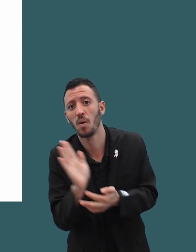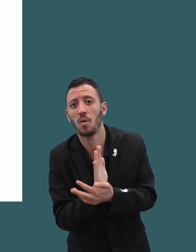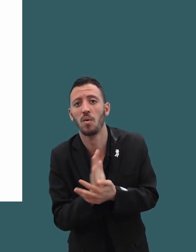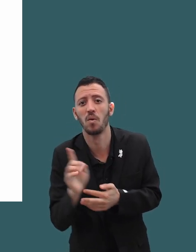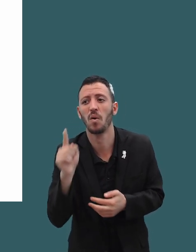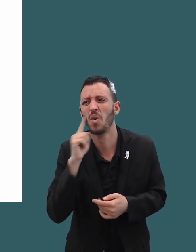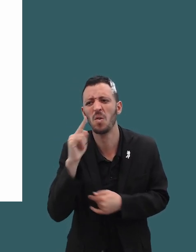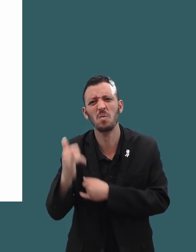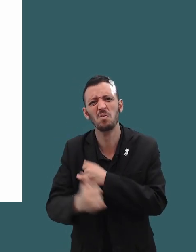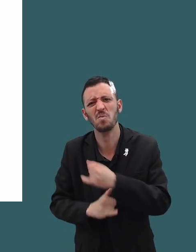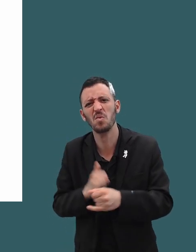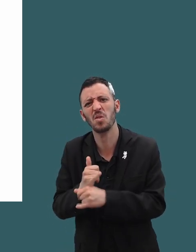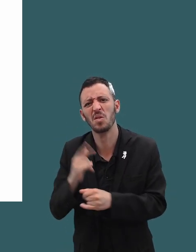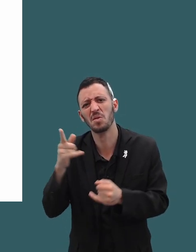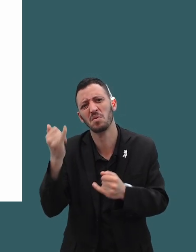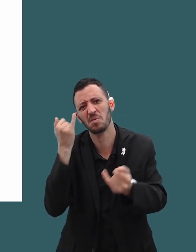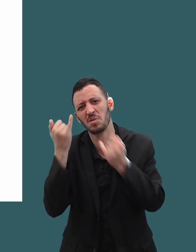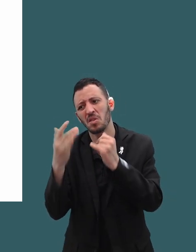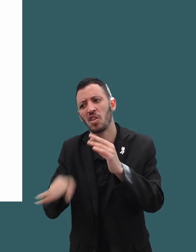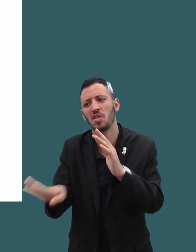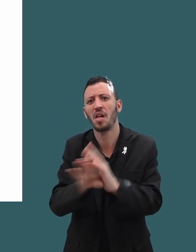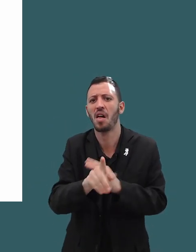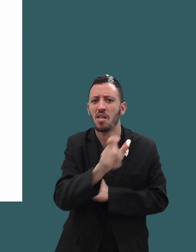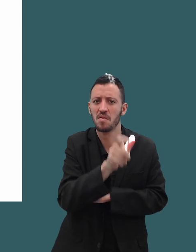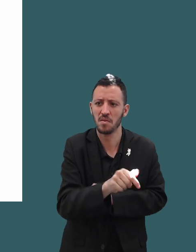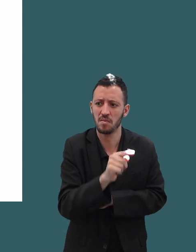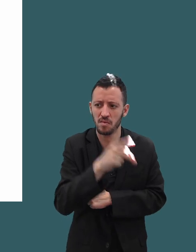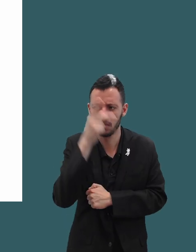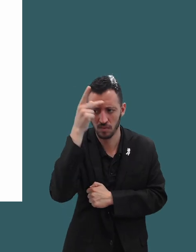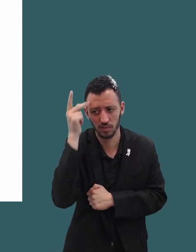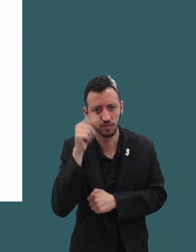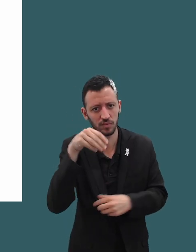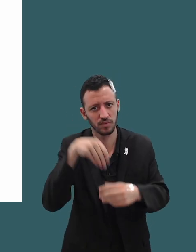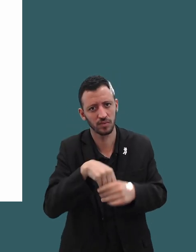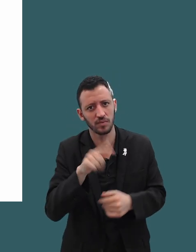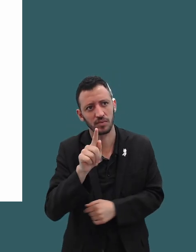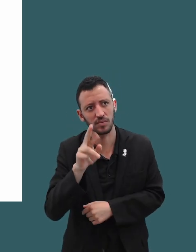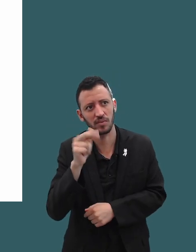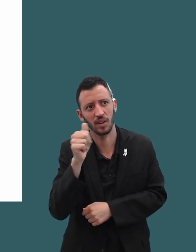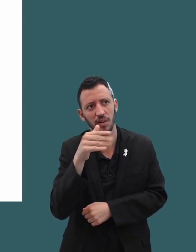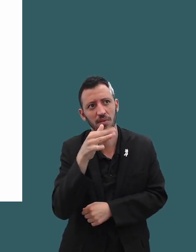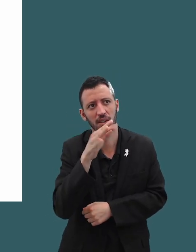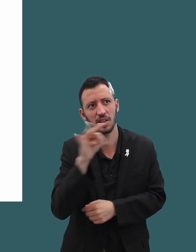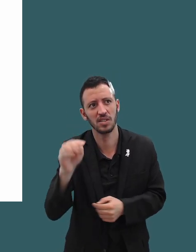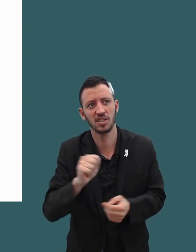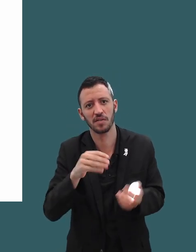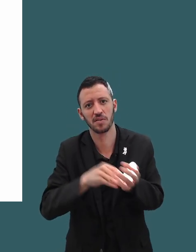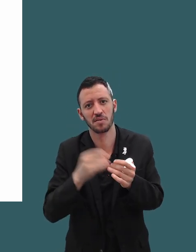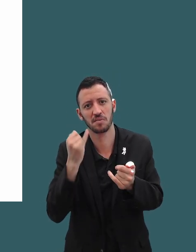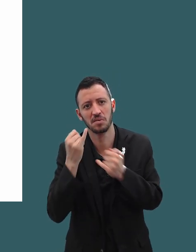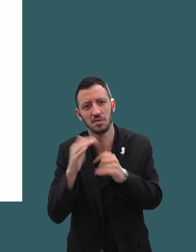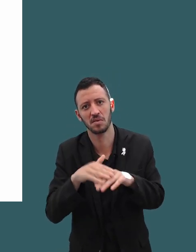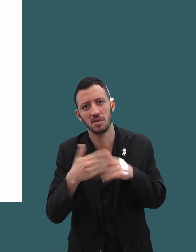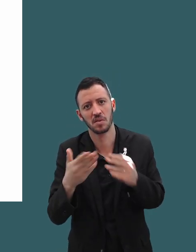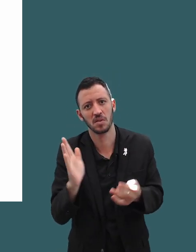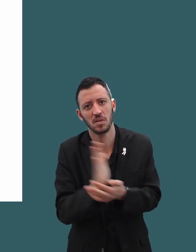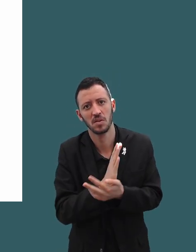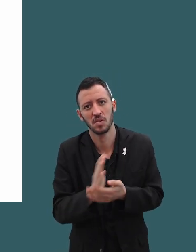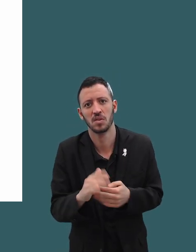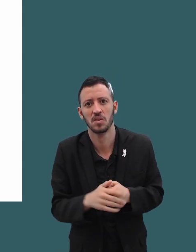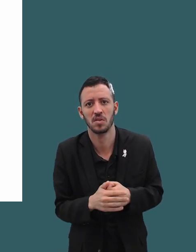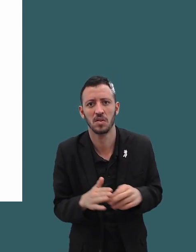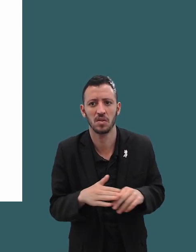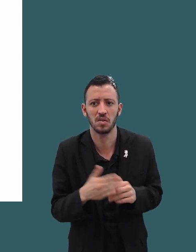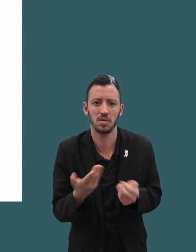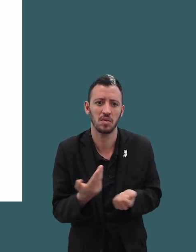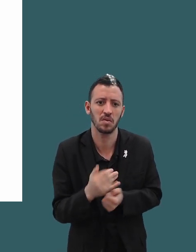lugar da internet, porque essa informação já chegou nela. Essas gramáticas desinformativas, nessas narrativas, elas estão baseadas em emoção,